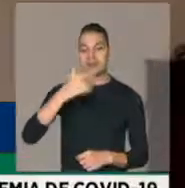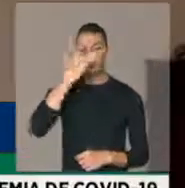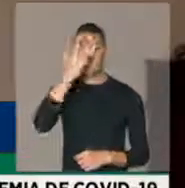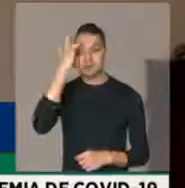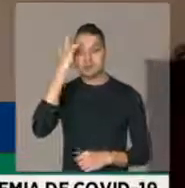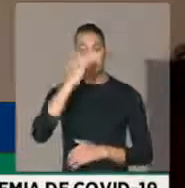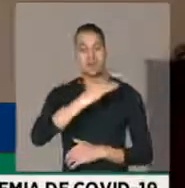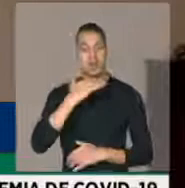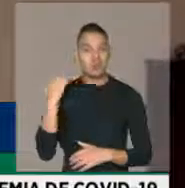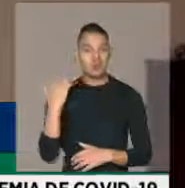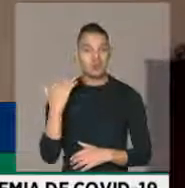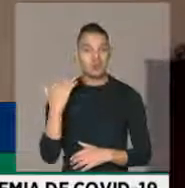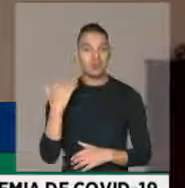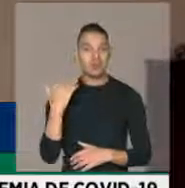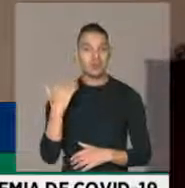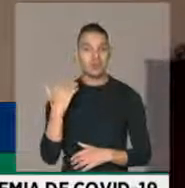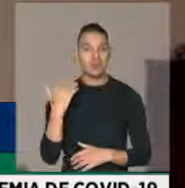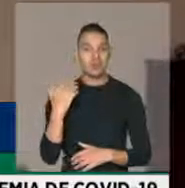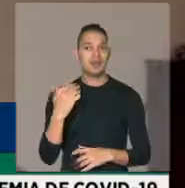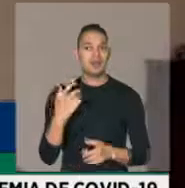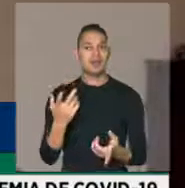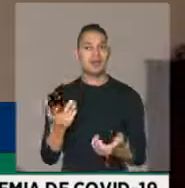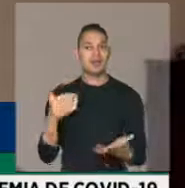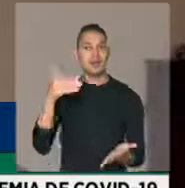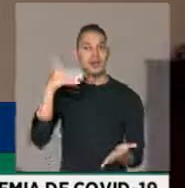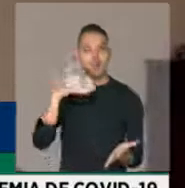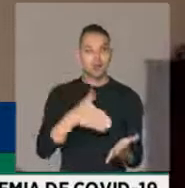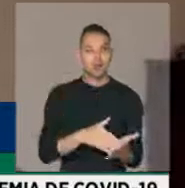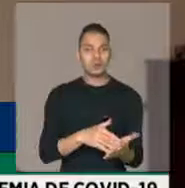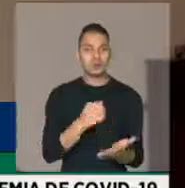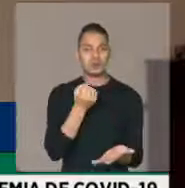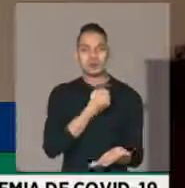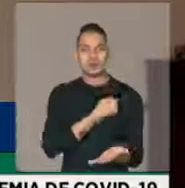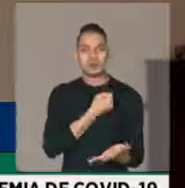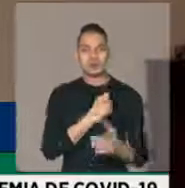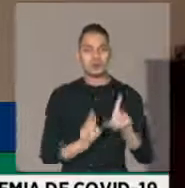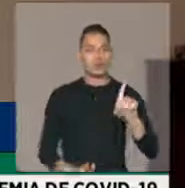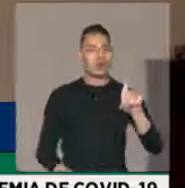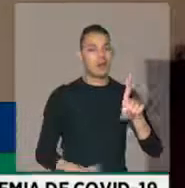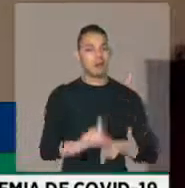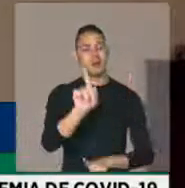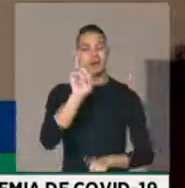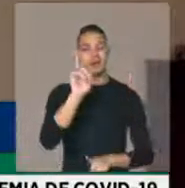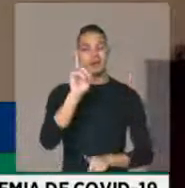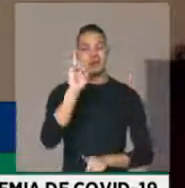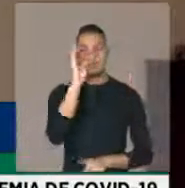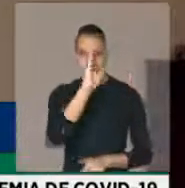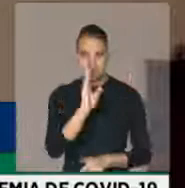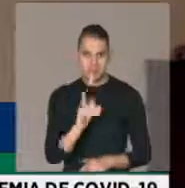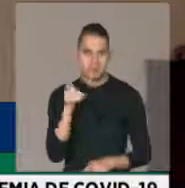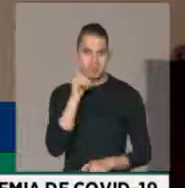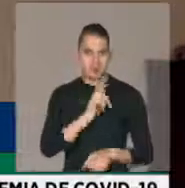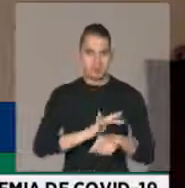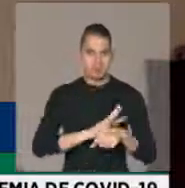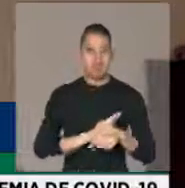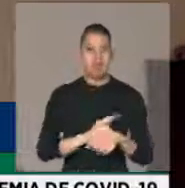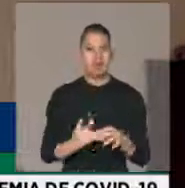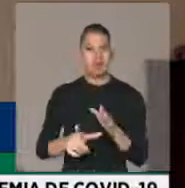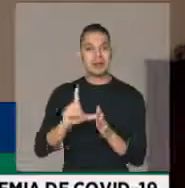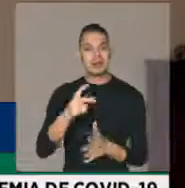é praticamente o dobro do último número recorde que o Brasil atingiu em mortes nessa pandemia. Tinham